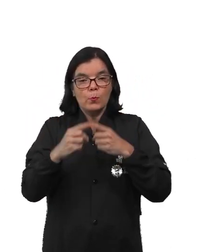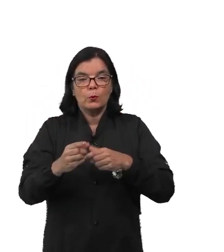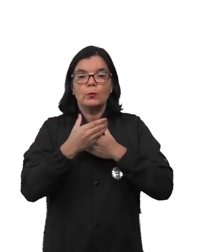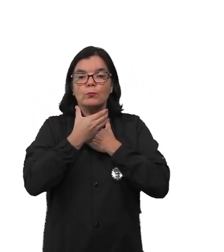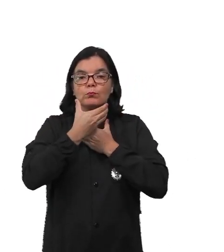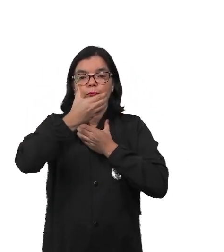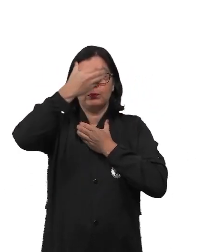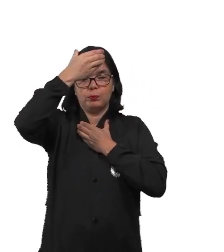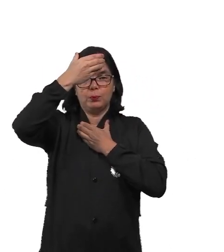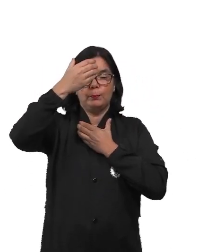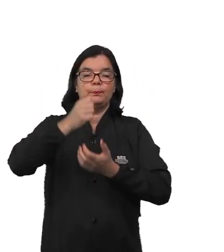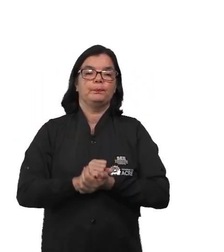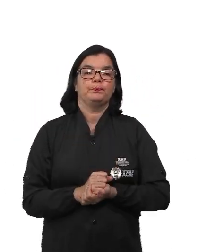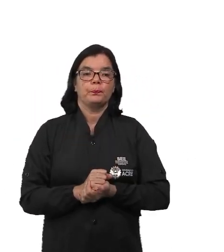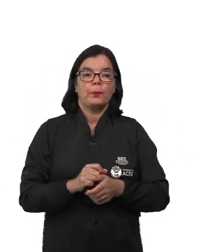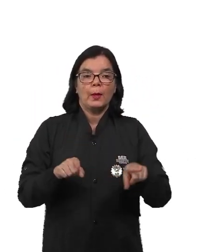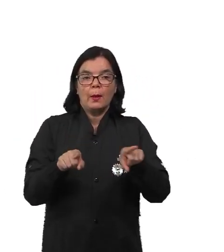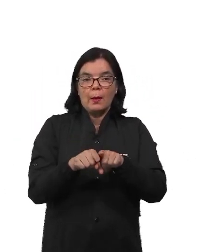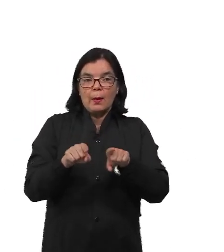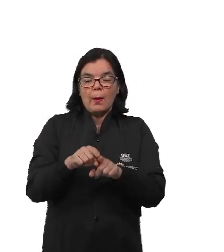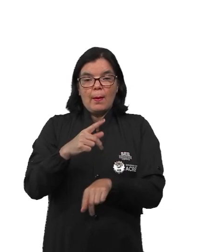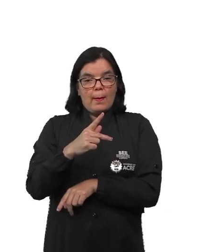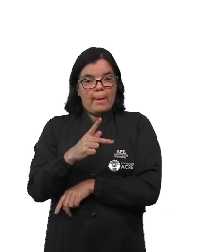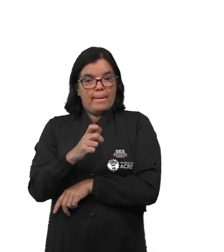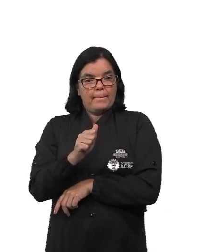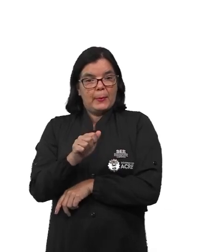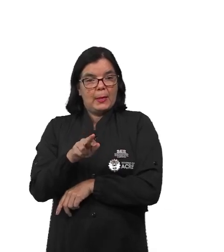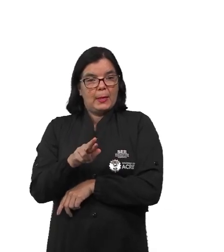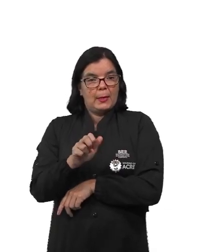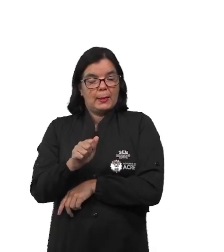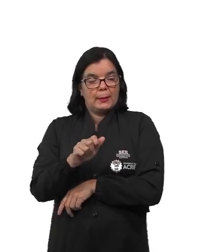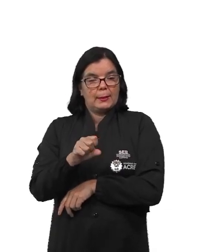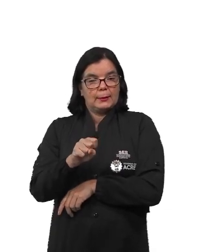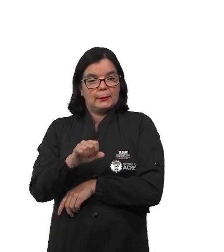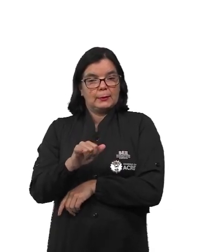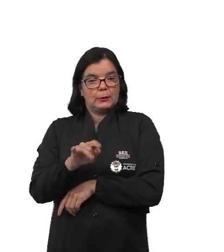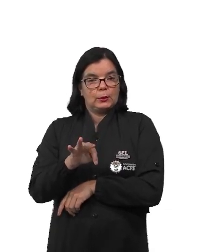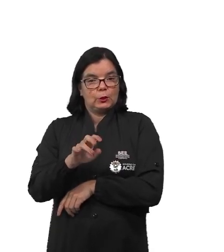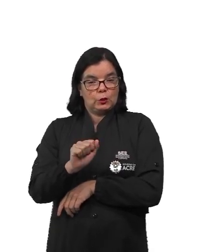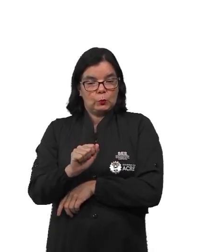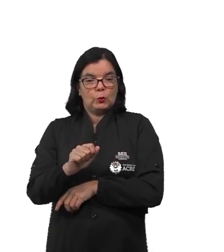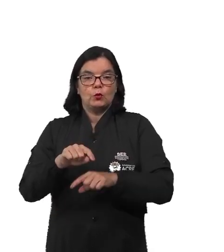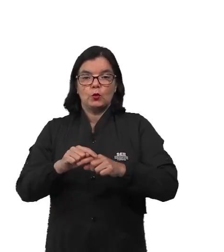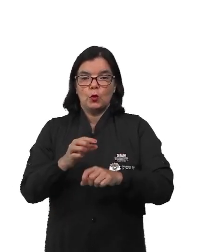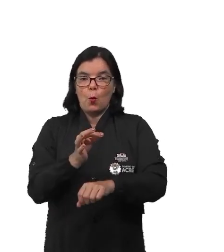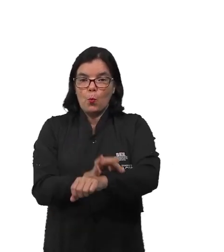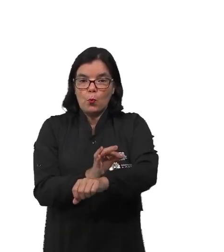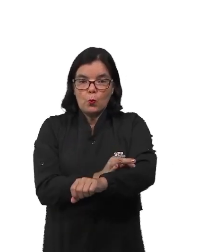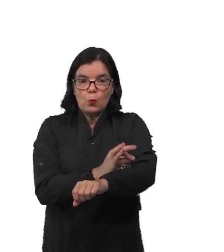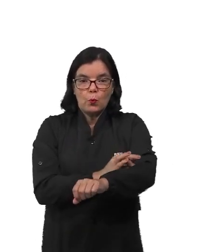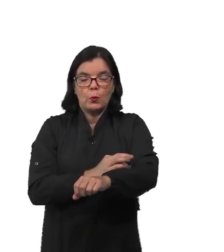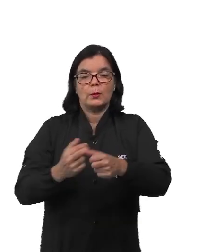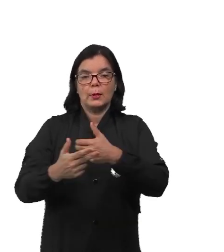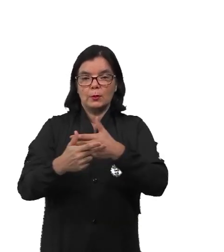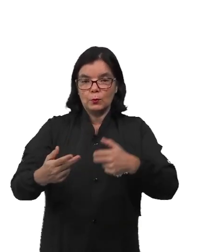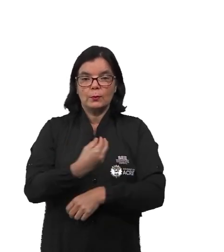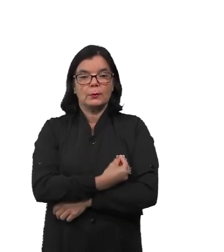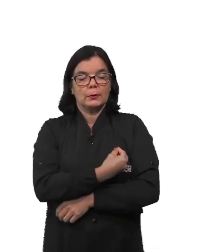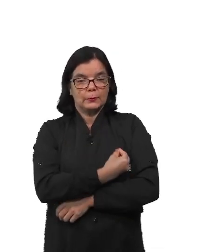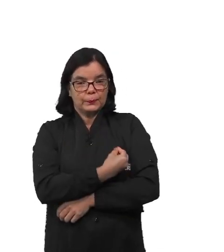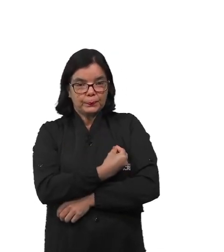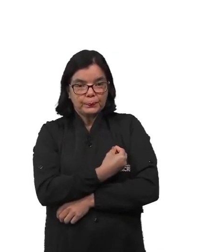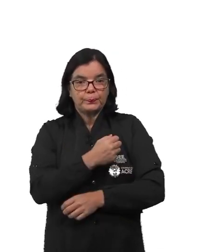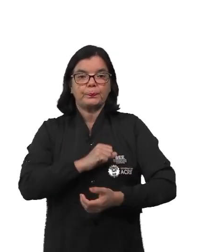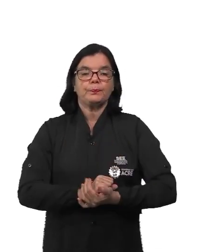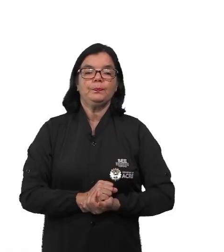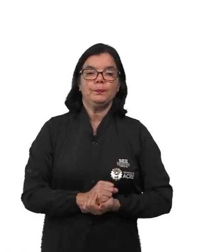Predatismo. Parasitismo. O parasita obtém nutrientes e moradia no corpo de indivíduos vivos da espécie